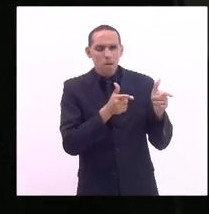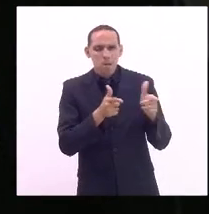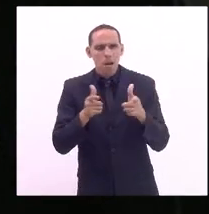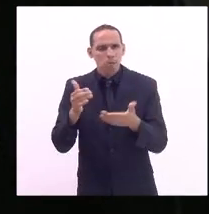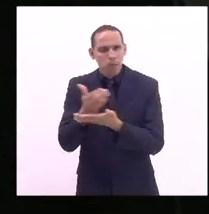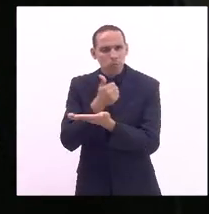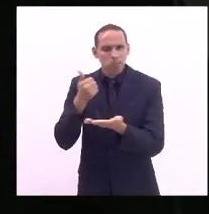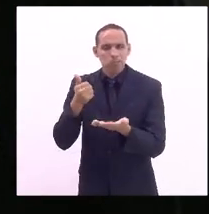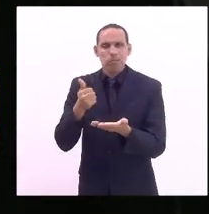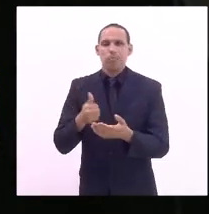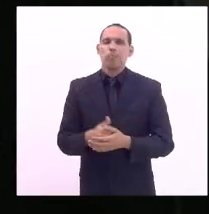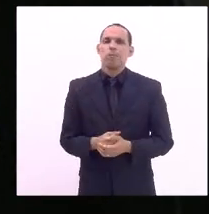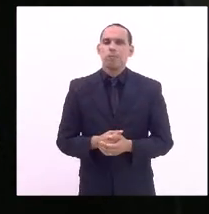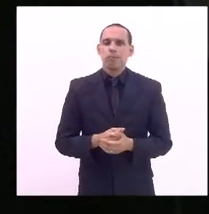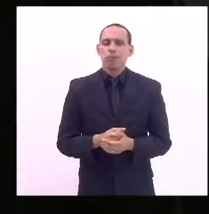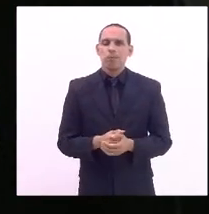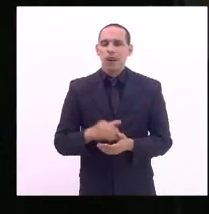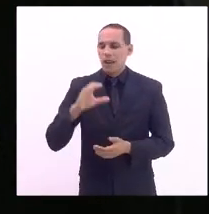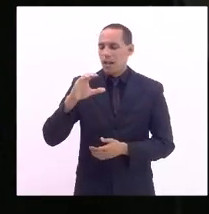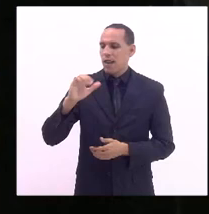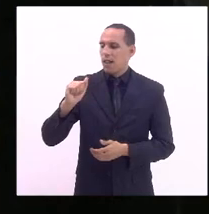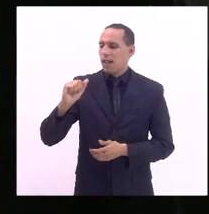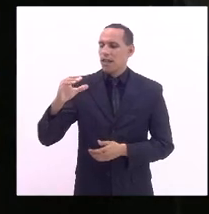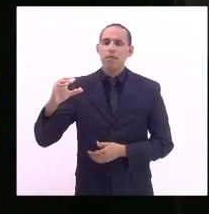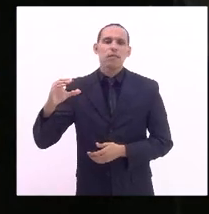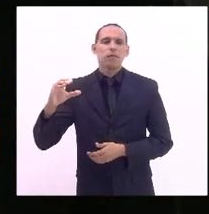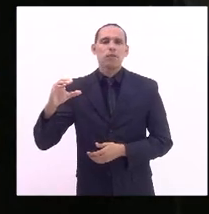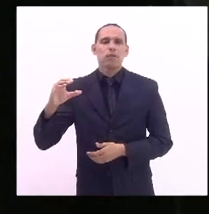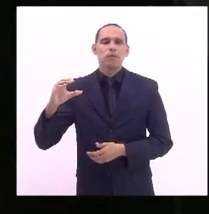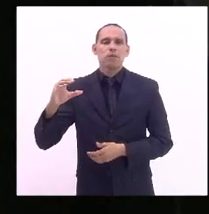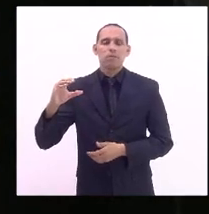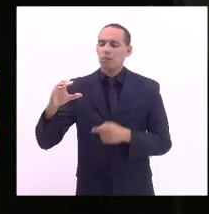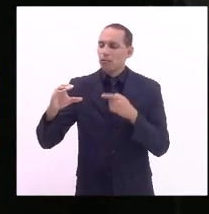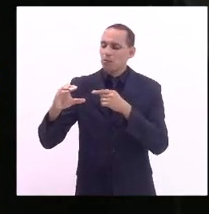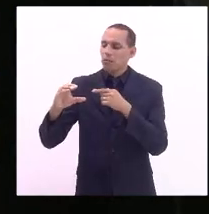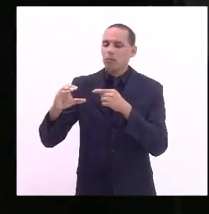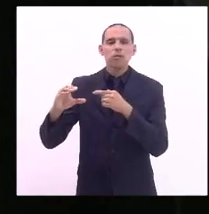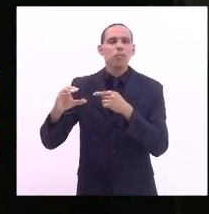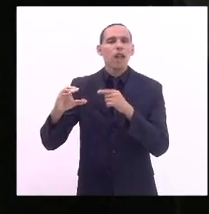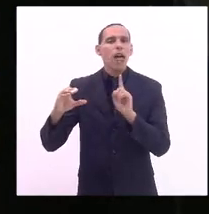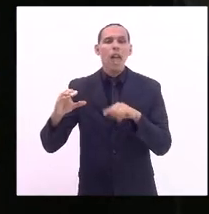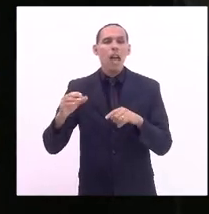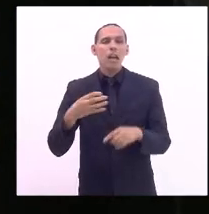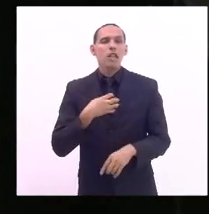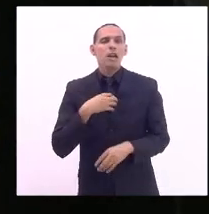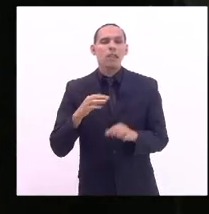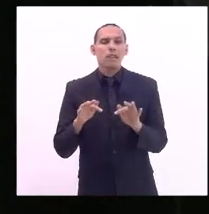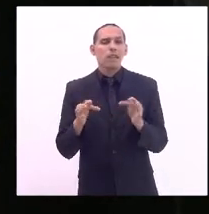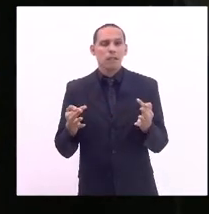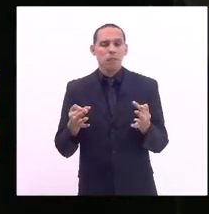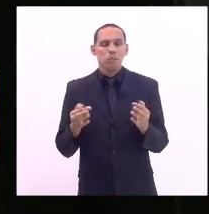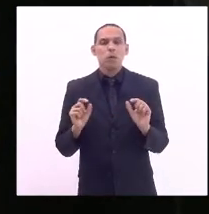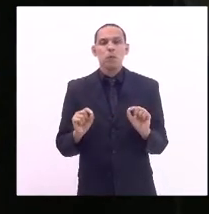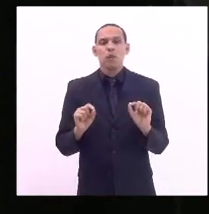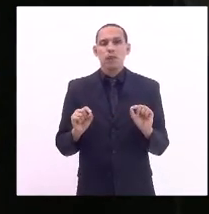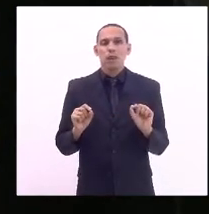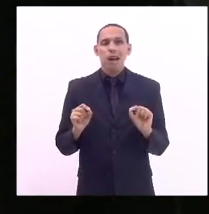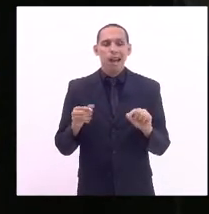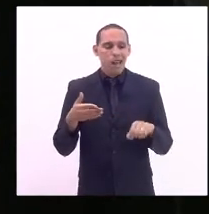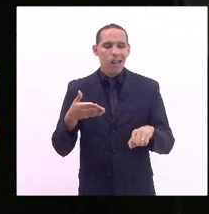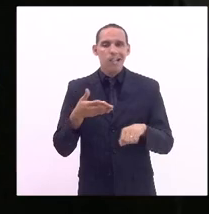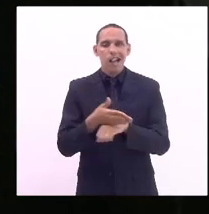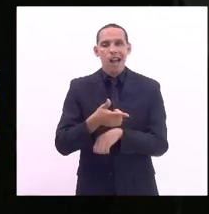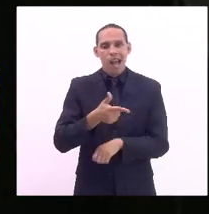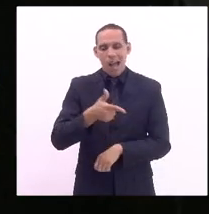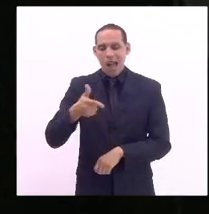CAC. O CAC, deputados, é a forma mais simples de acesso às